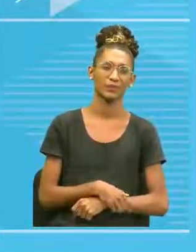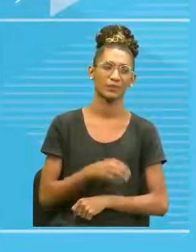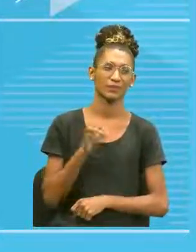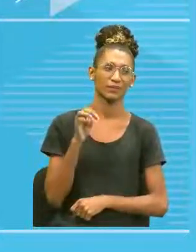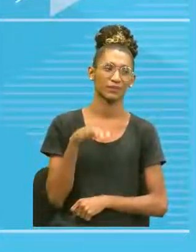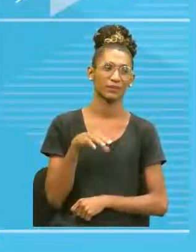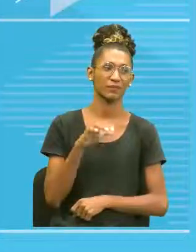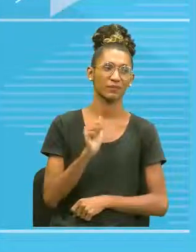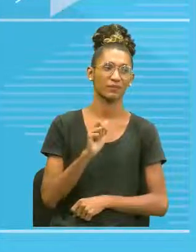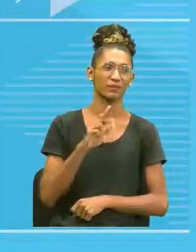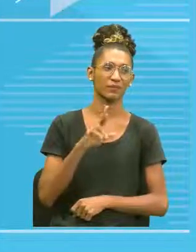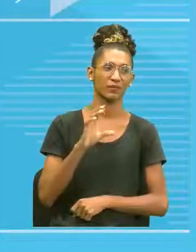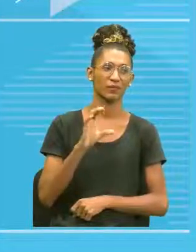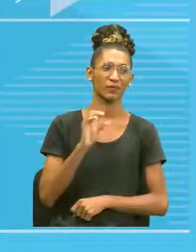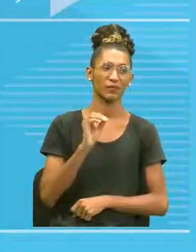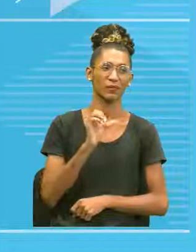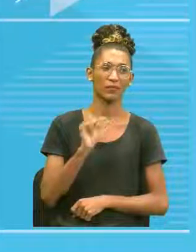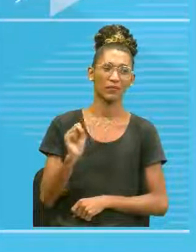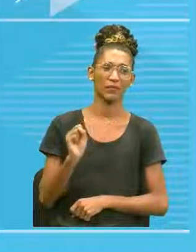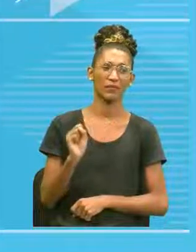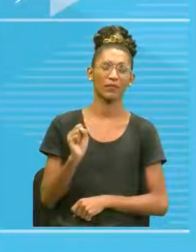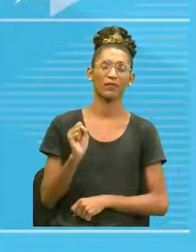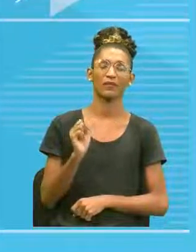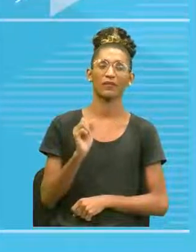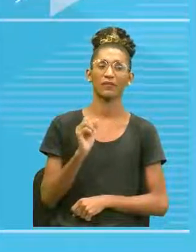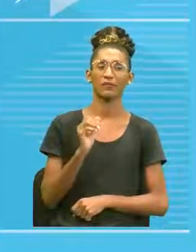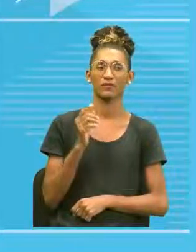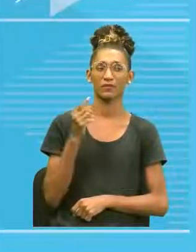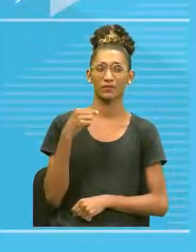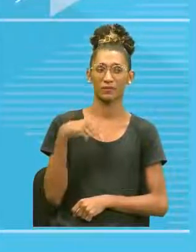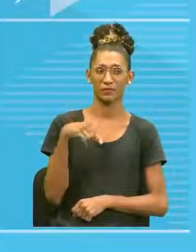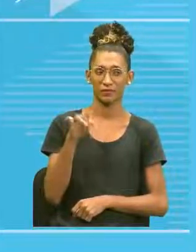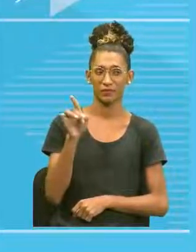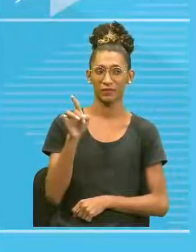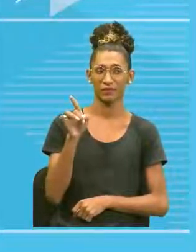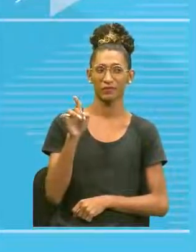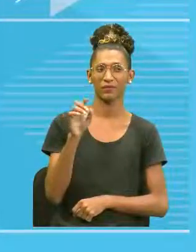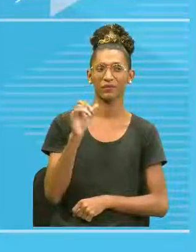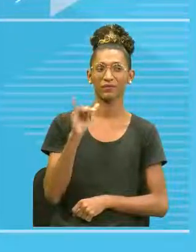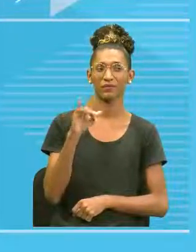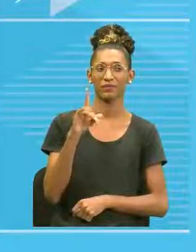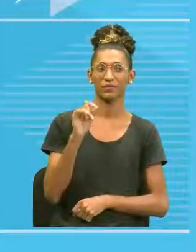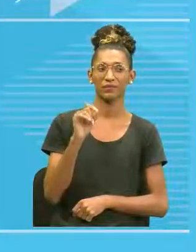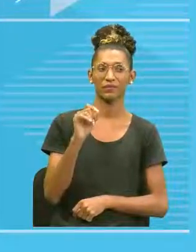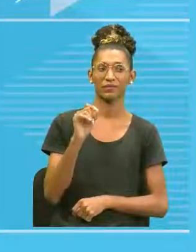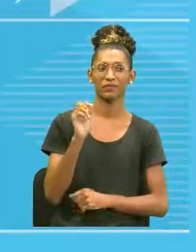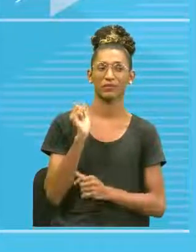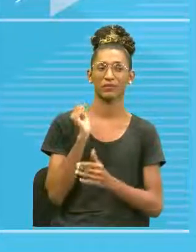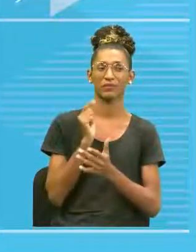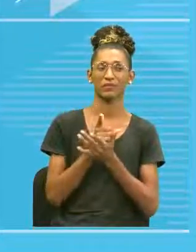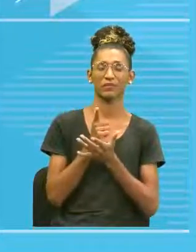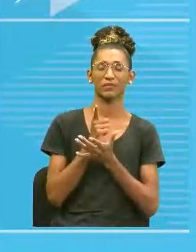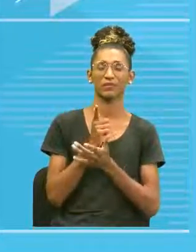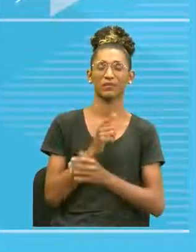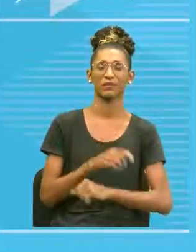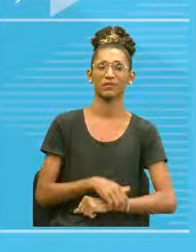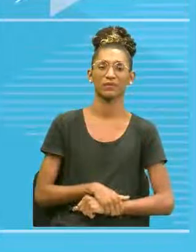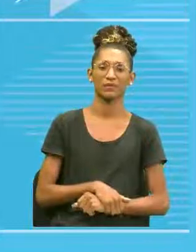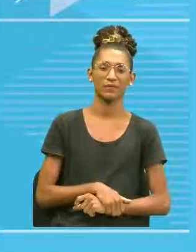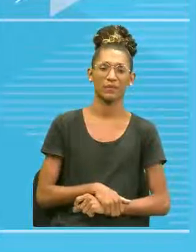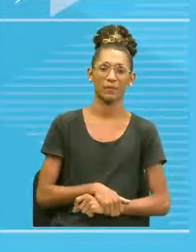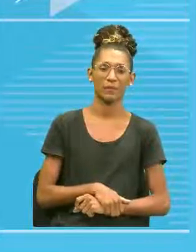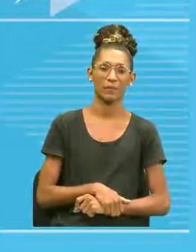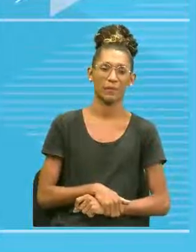havia e o de compras quando o volume o supermercado quando o